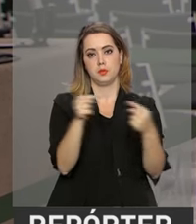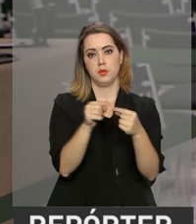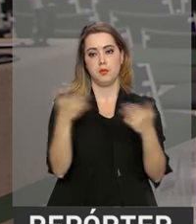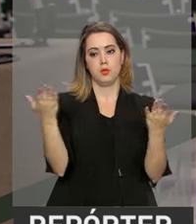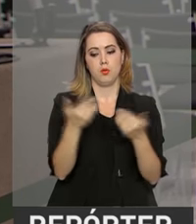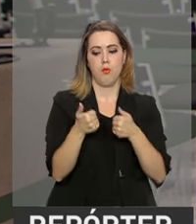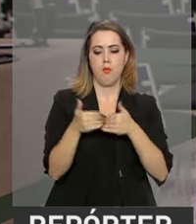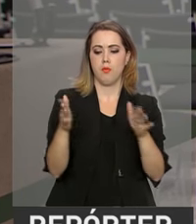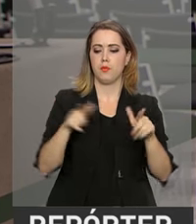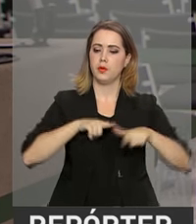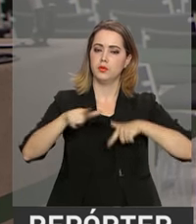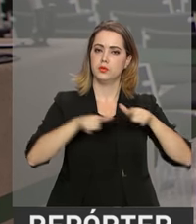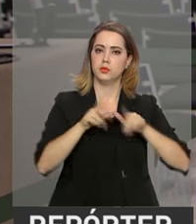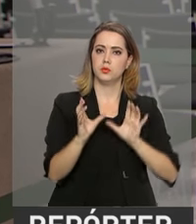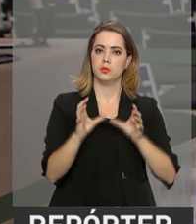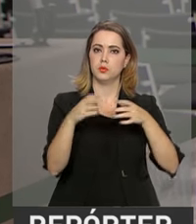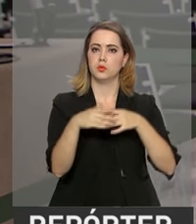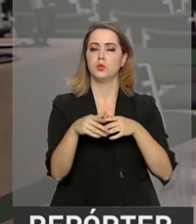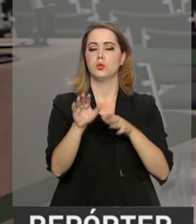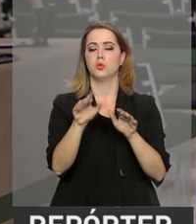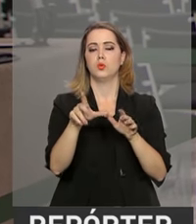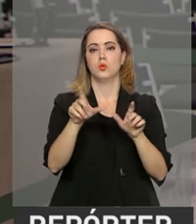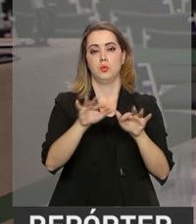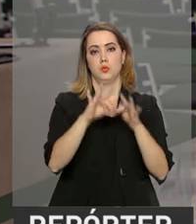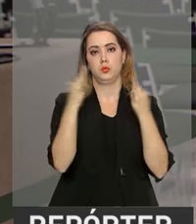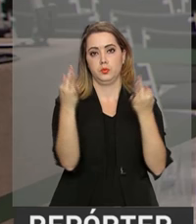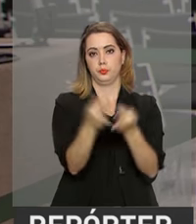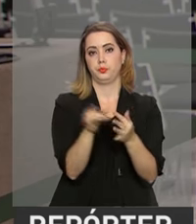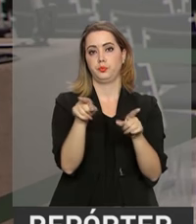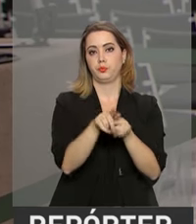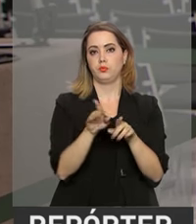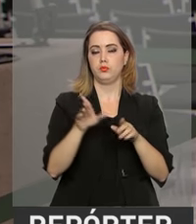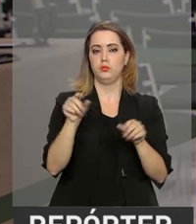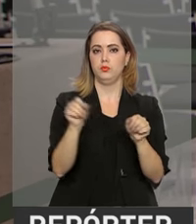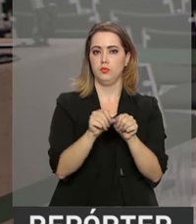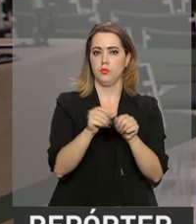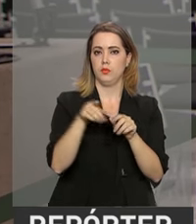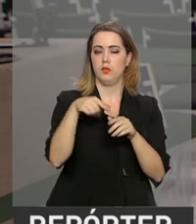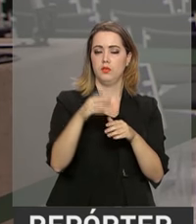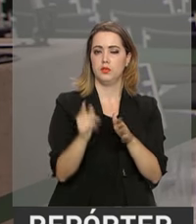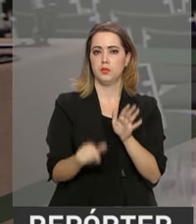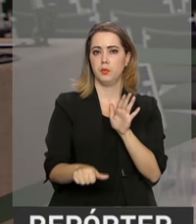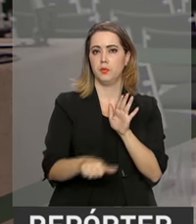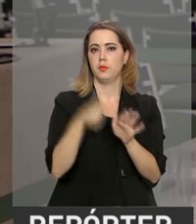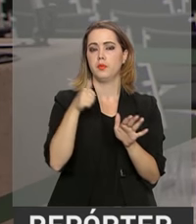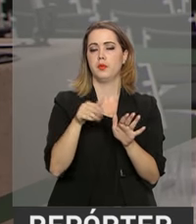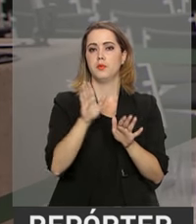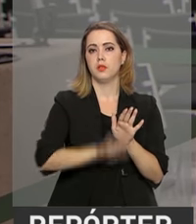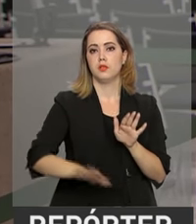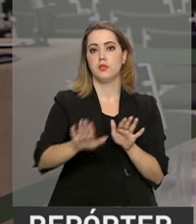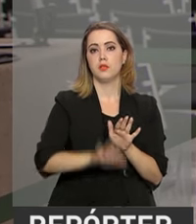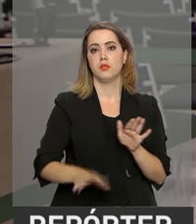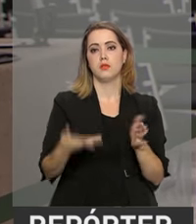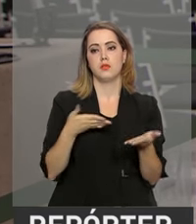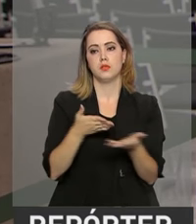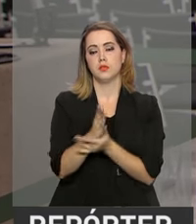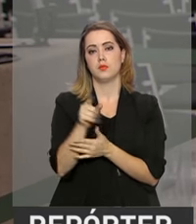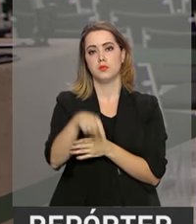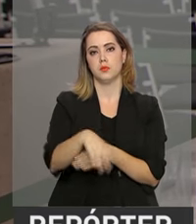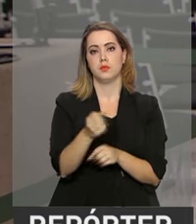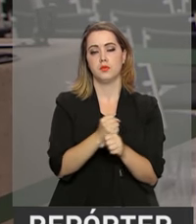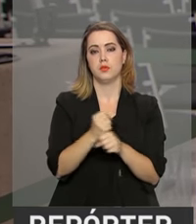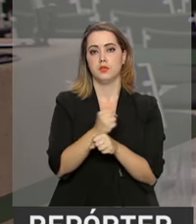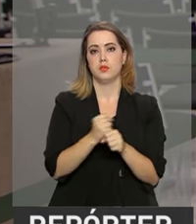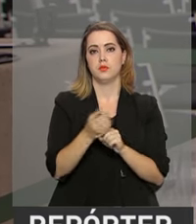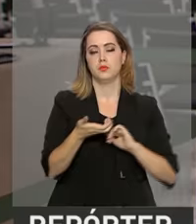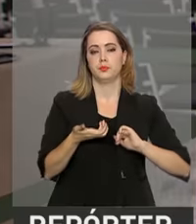ampliar as ações do Bolsa Família, além de colocar em prática o Marco Legal da Primeira Infância, aprovado neste ano pelo